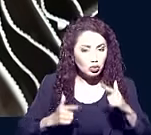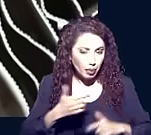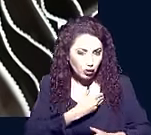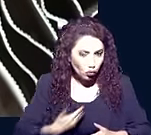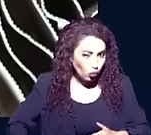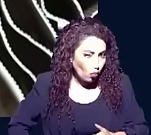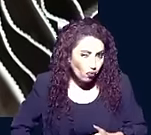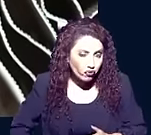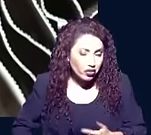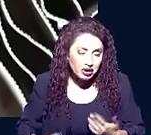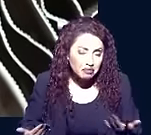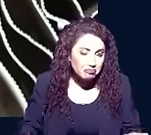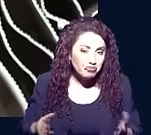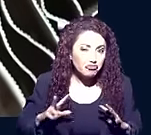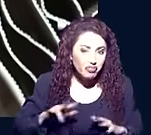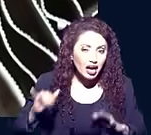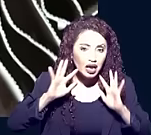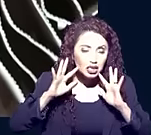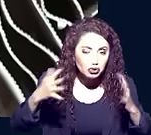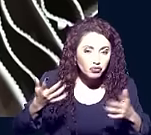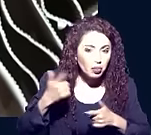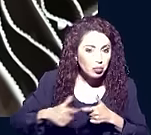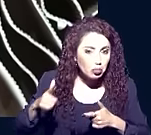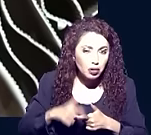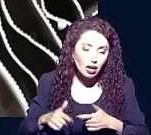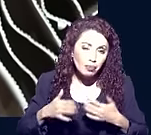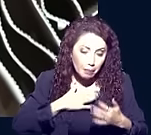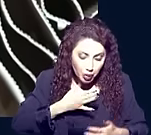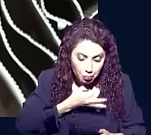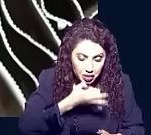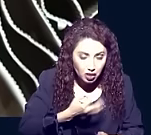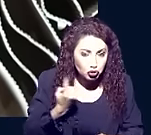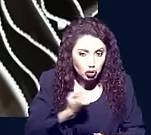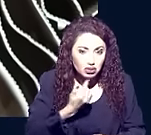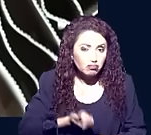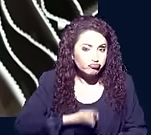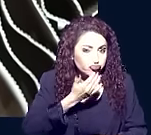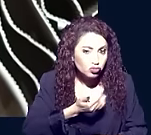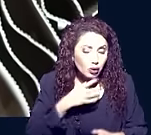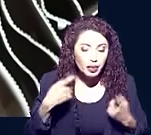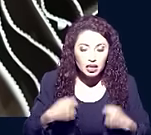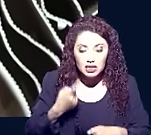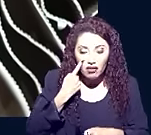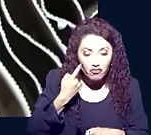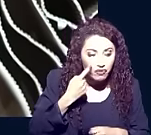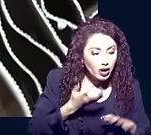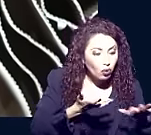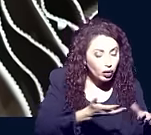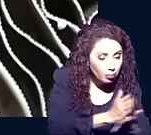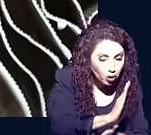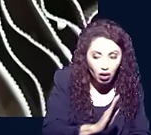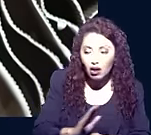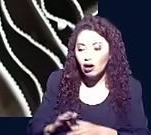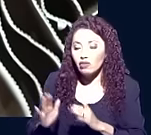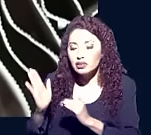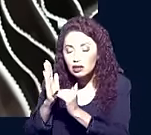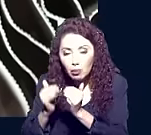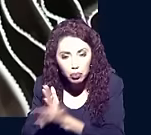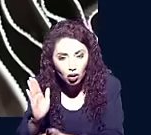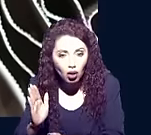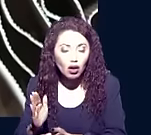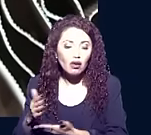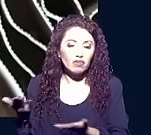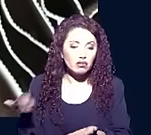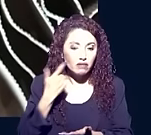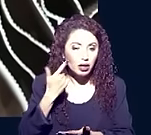opinião sozinha não vai valer a pena tenho que saber o que é que o Senado vai aprovar quando vai aprovar quando chega na Câmara o que que os líderes pensam como pensam